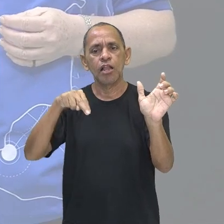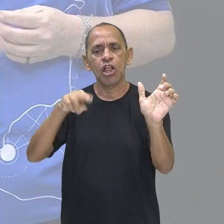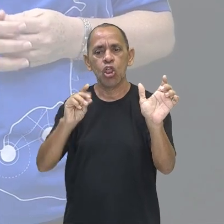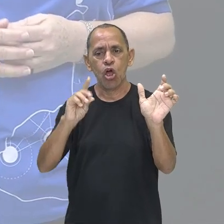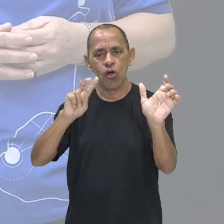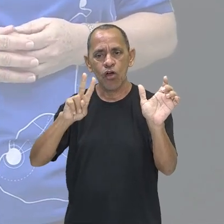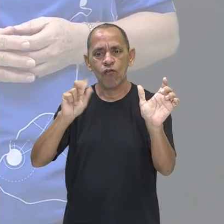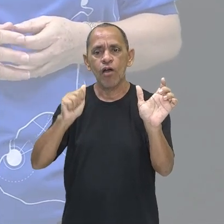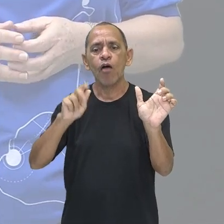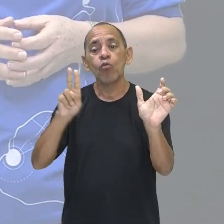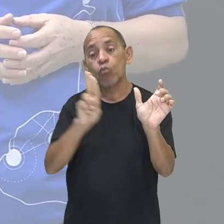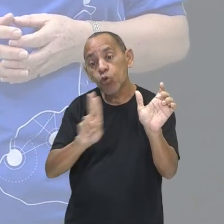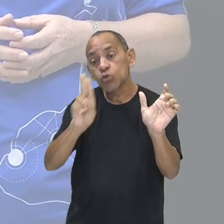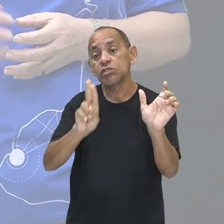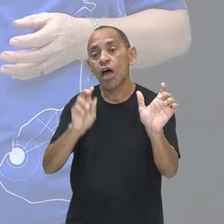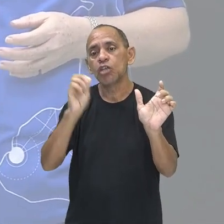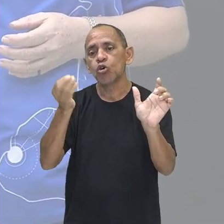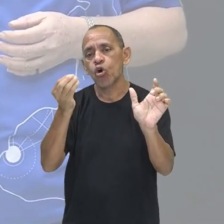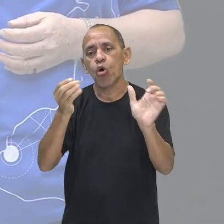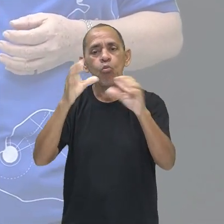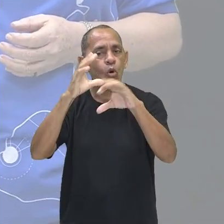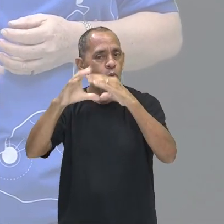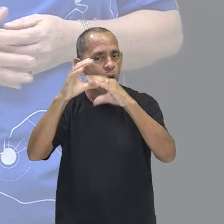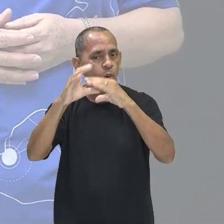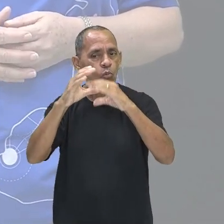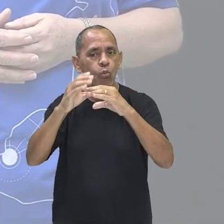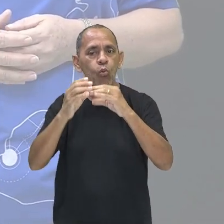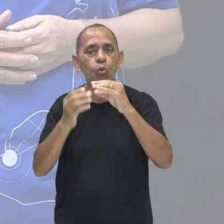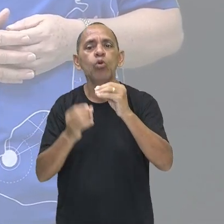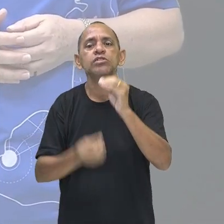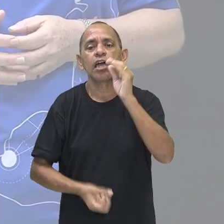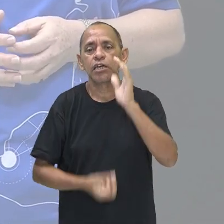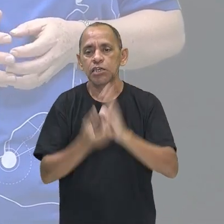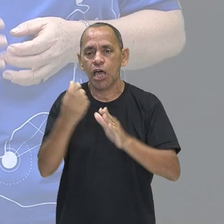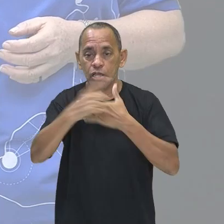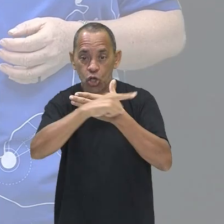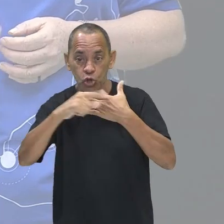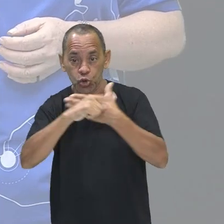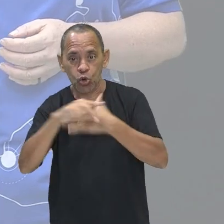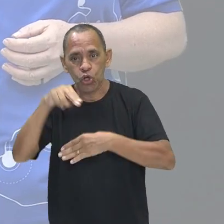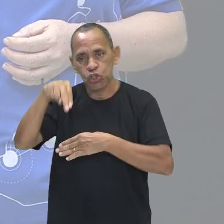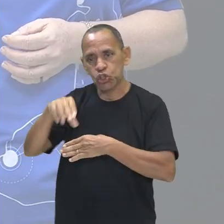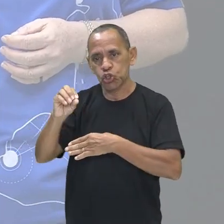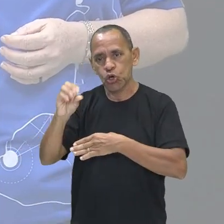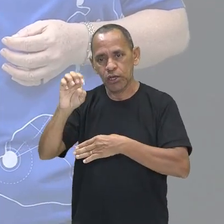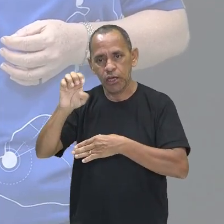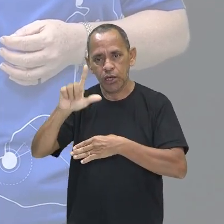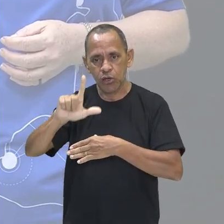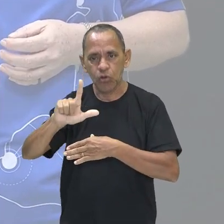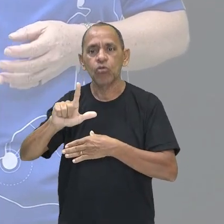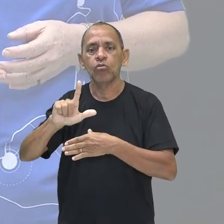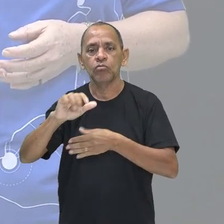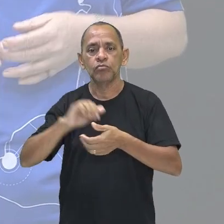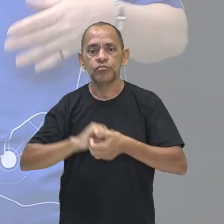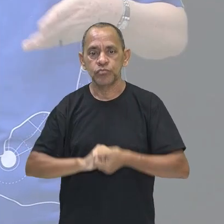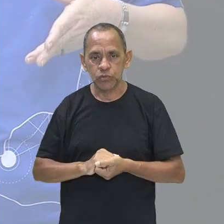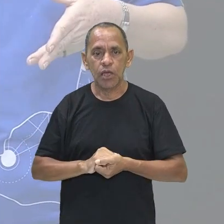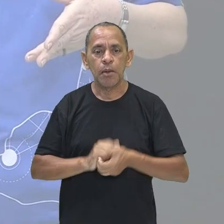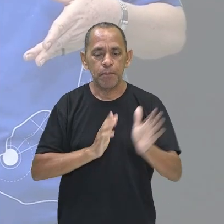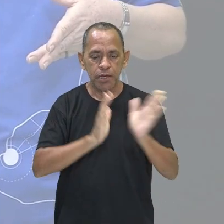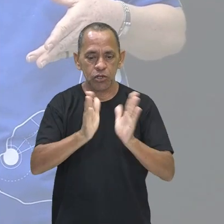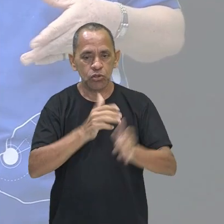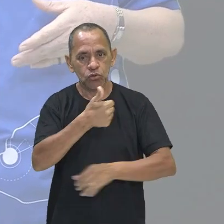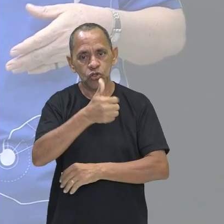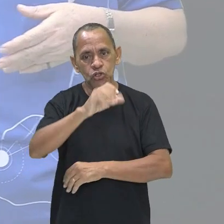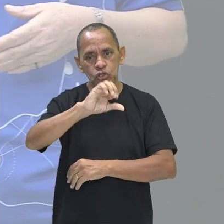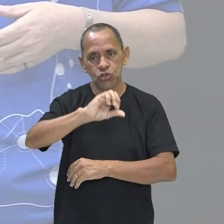utilizado pela primeira vez numa canção composta por Noel Rosa, Coisas Nossa, na década de 1930. Aí eu trouxe